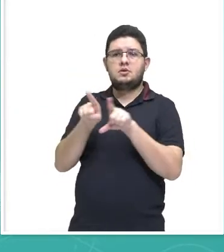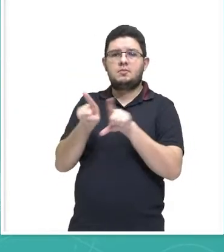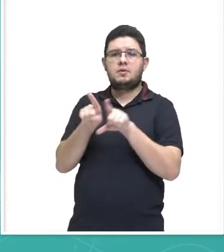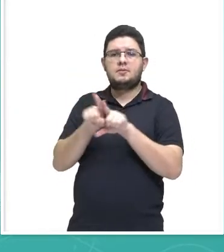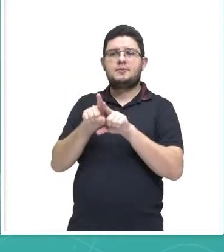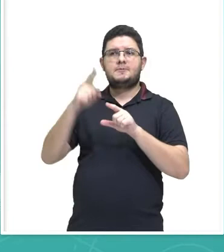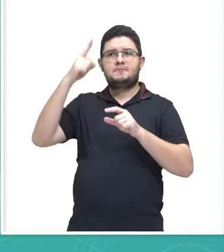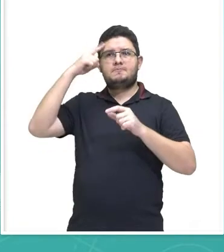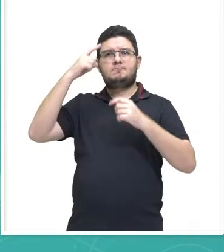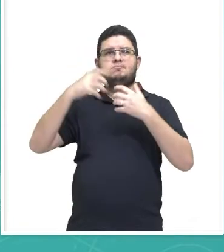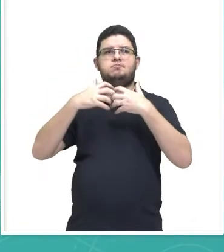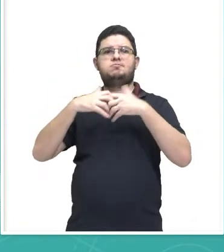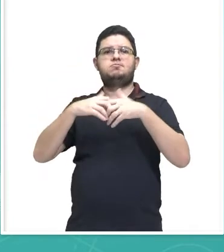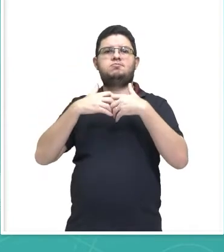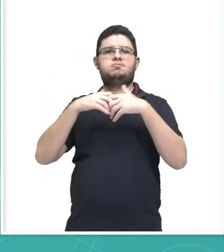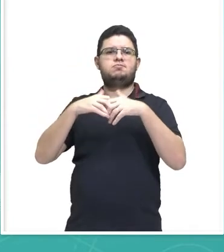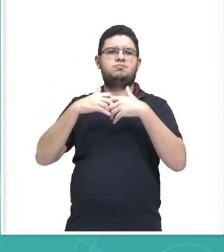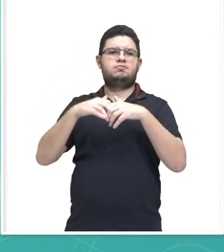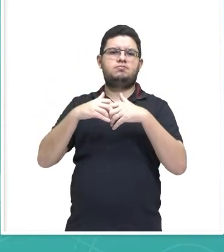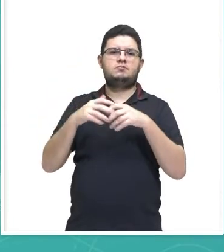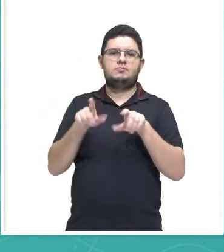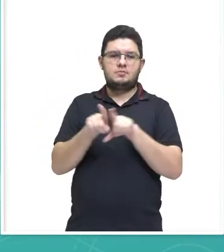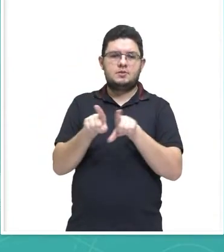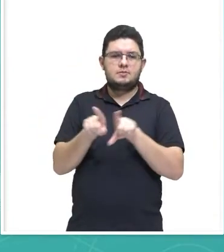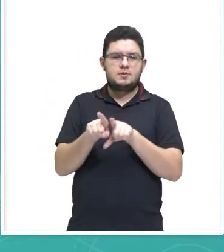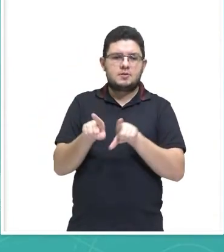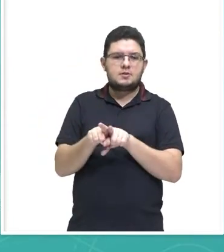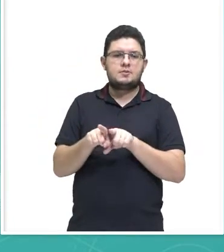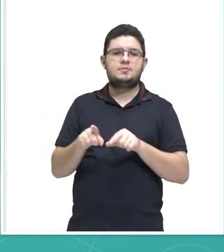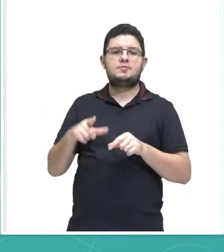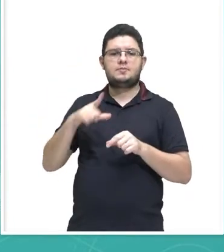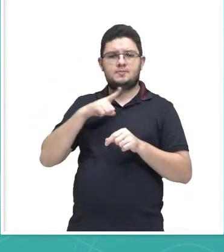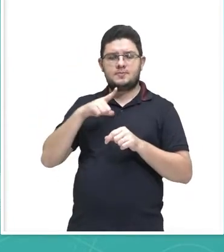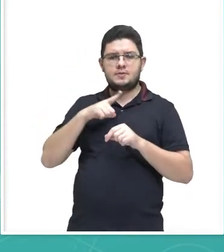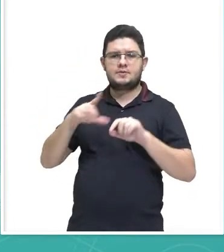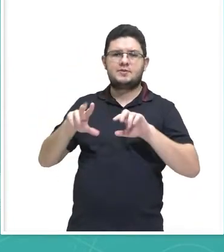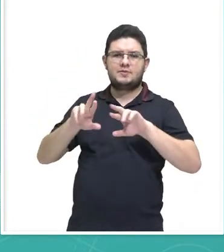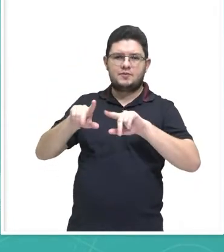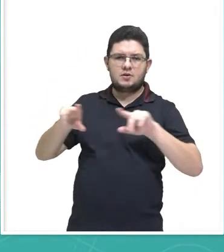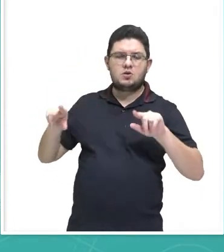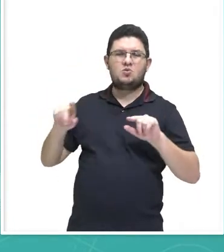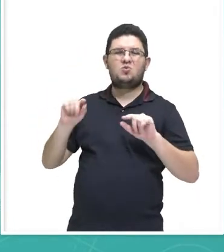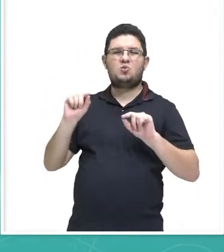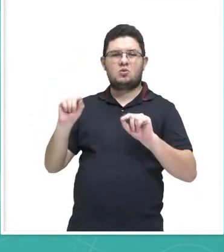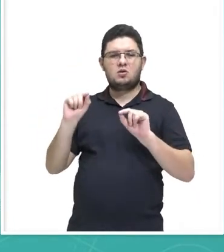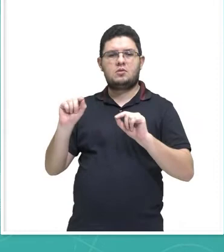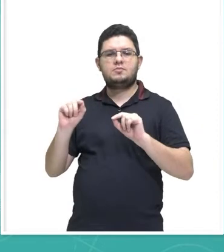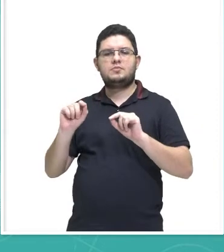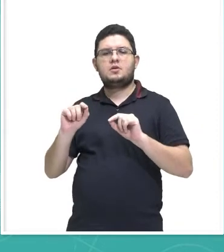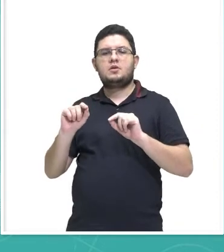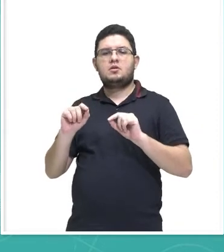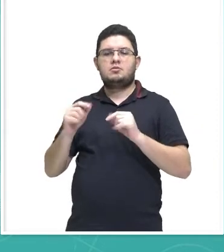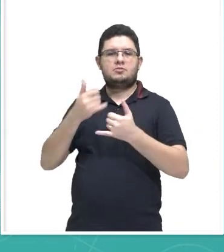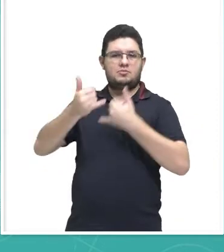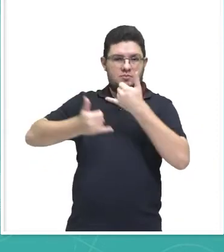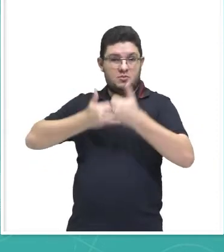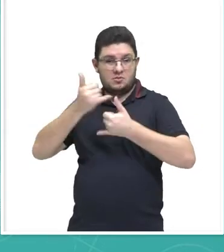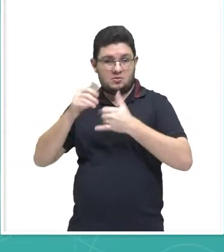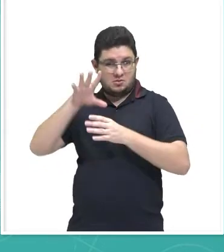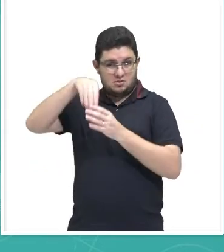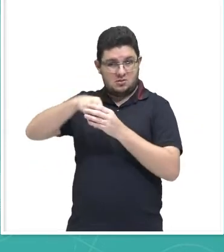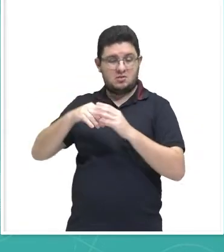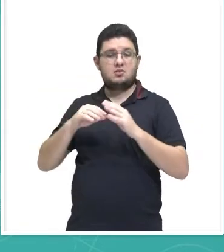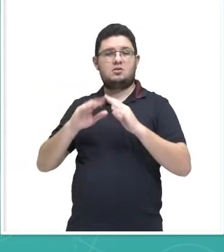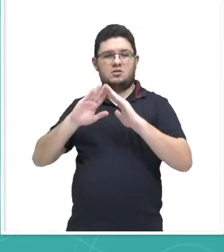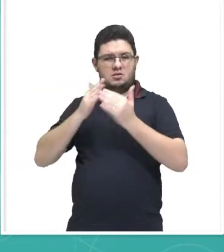Nós temos aquelas atividades, aqueles jogos que estão relacionados às gincanas escolares, como corrida de